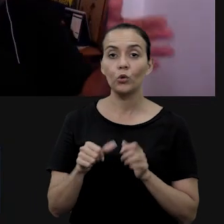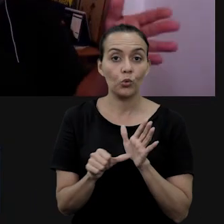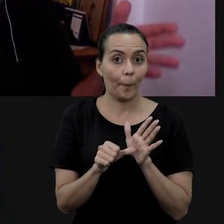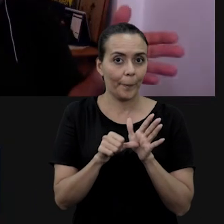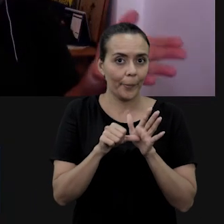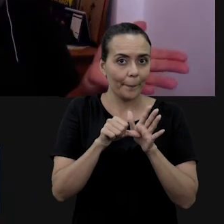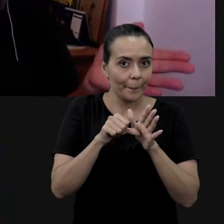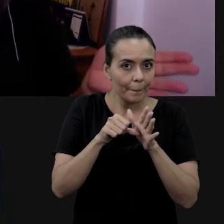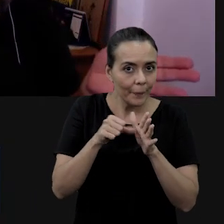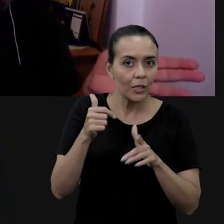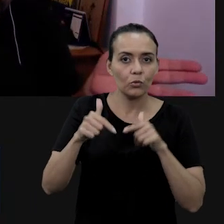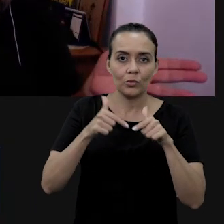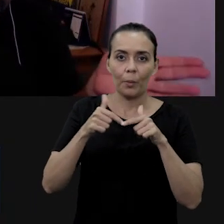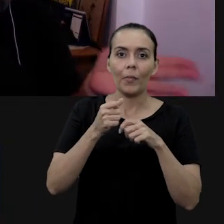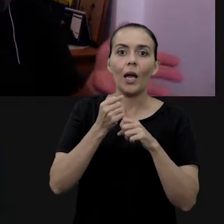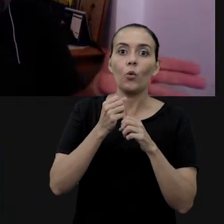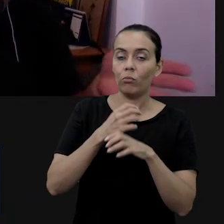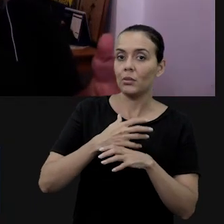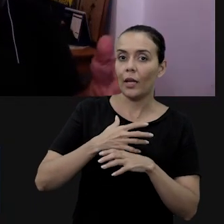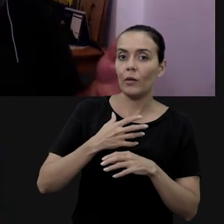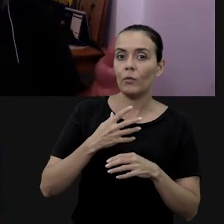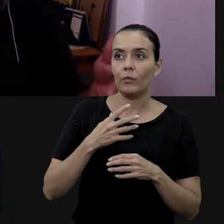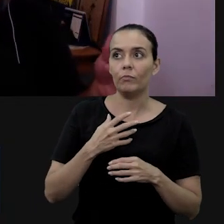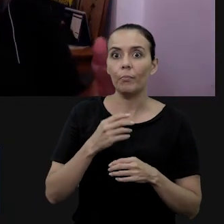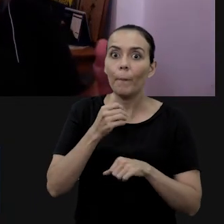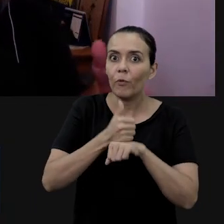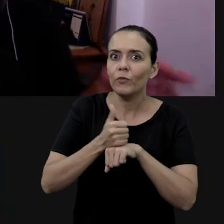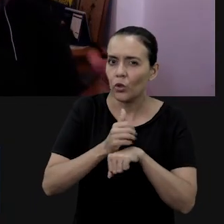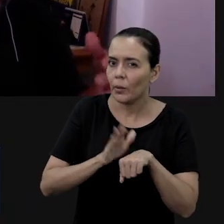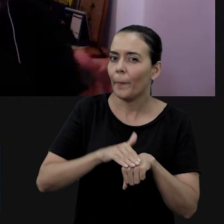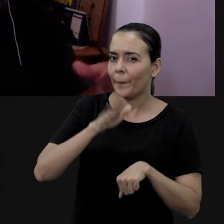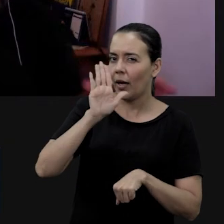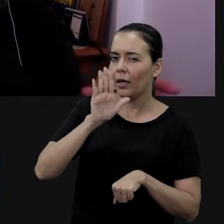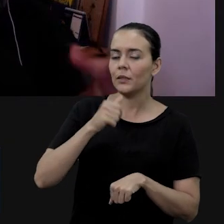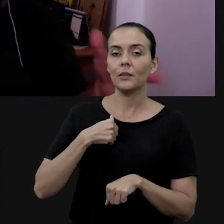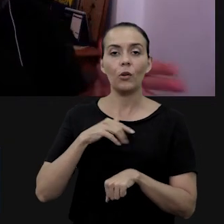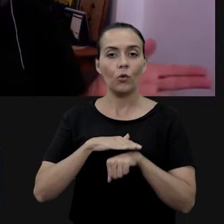maior que eu pude fazer, eu conversei com o produtor,